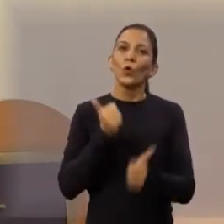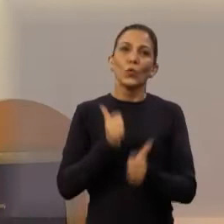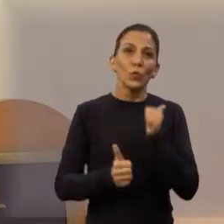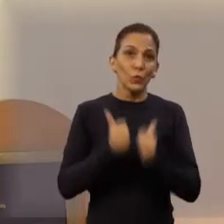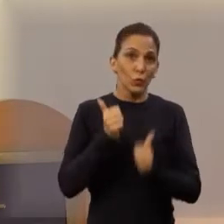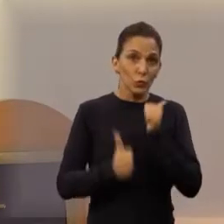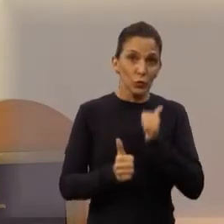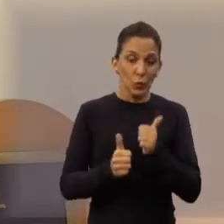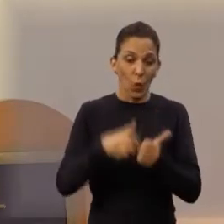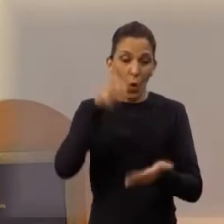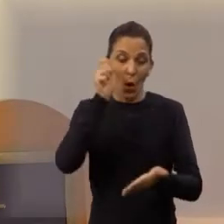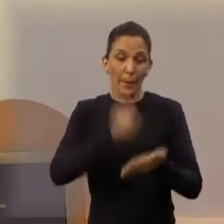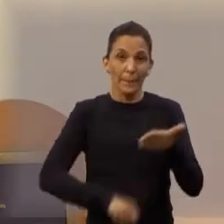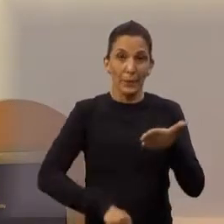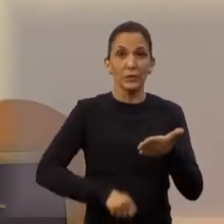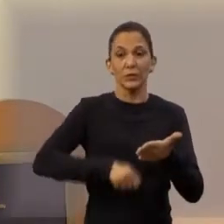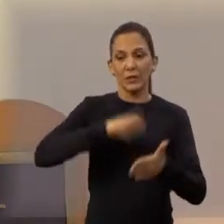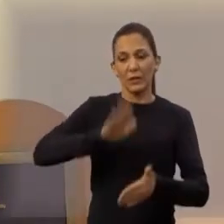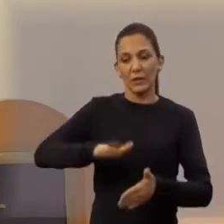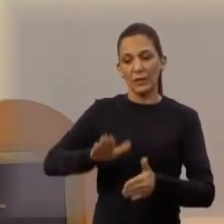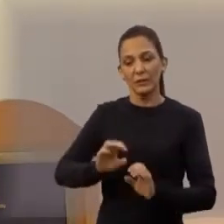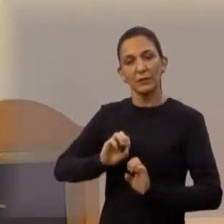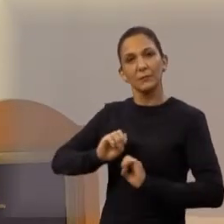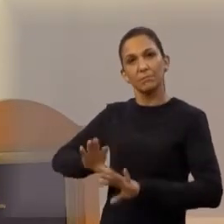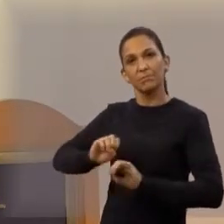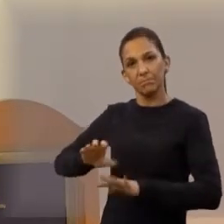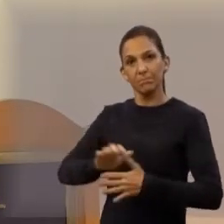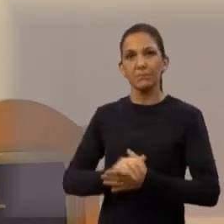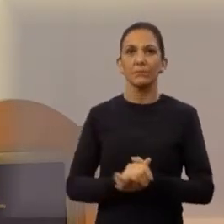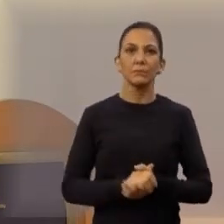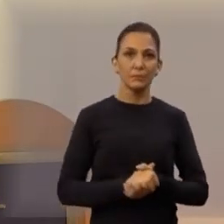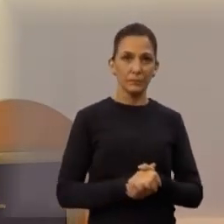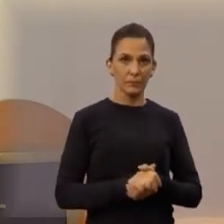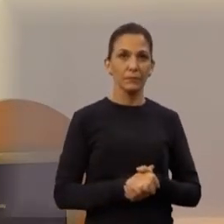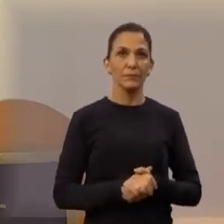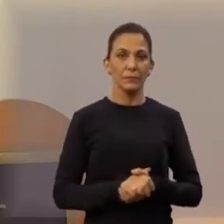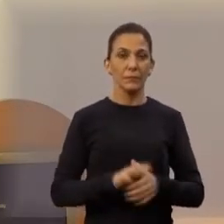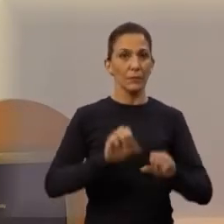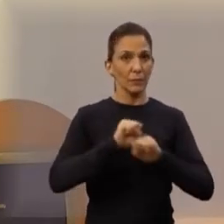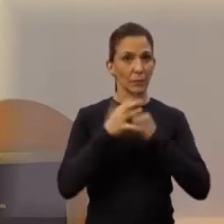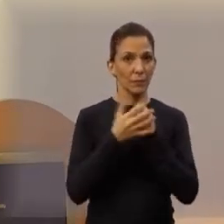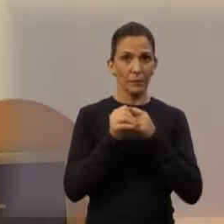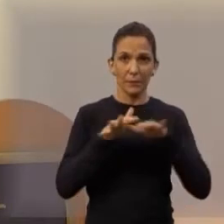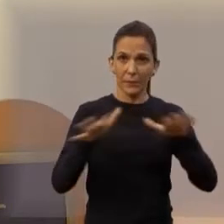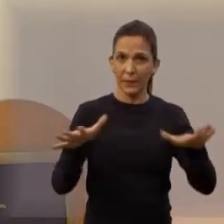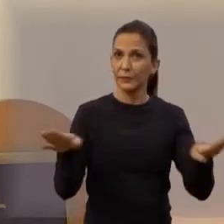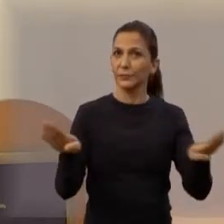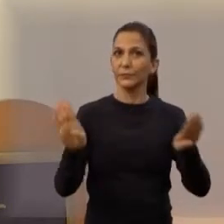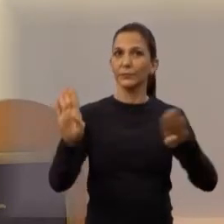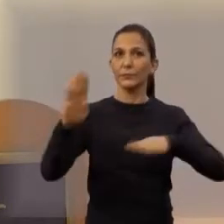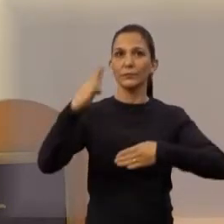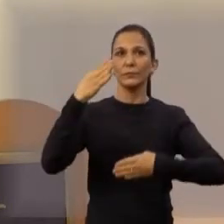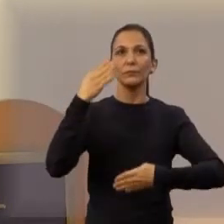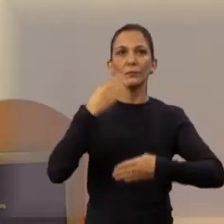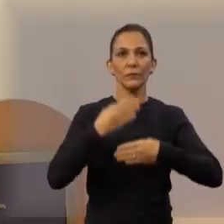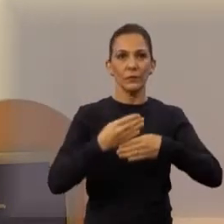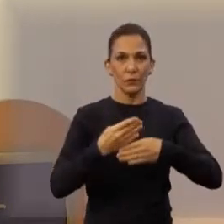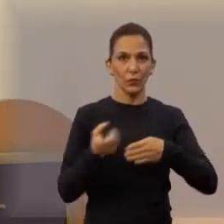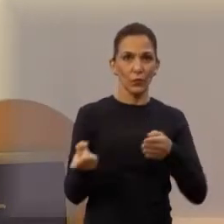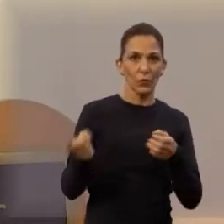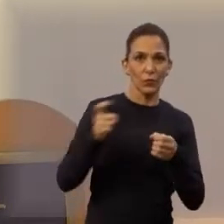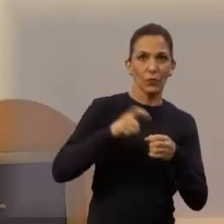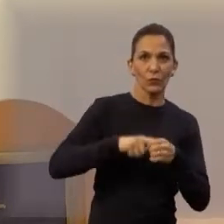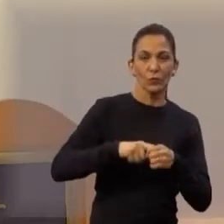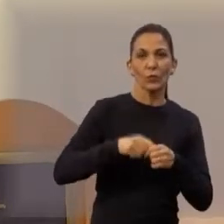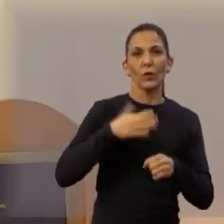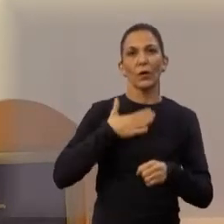crianças matriculadas na escolinha após um longo período de fechamento devido a pandemia a escolinha retorno é a gosto